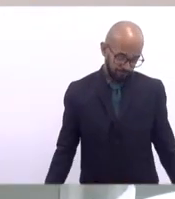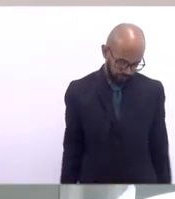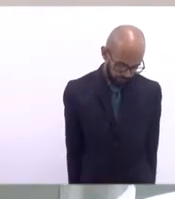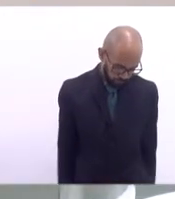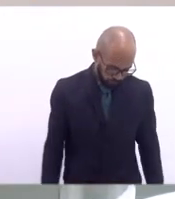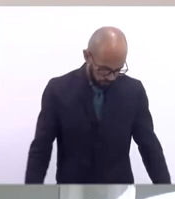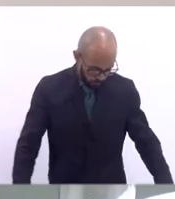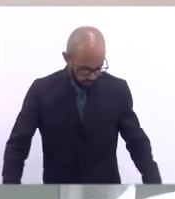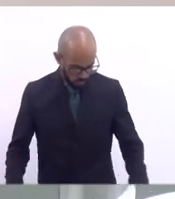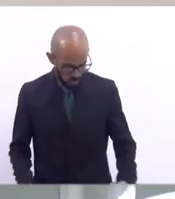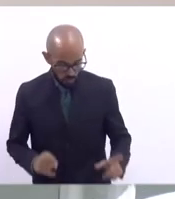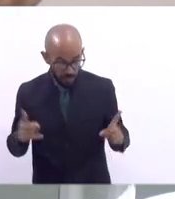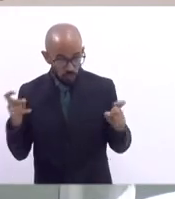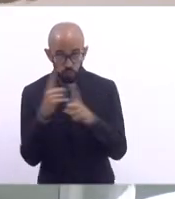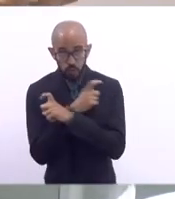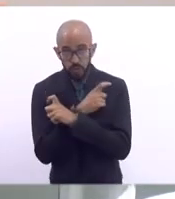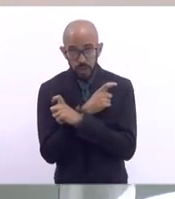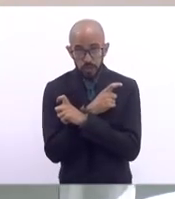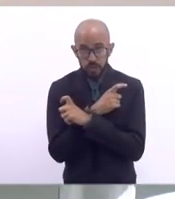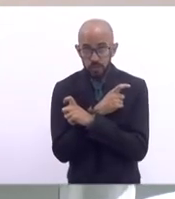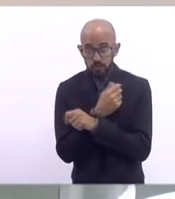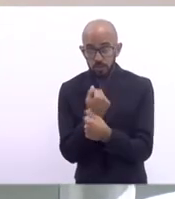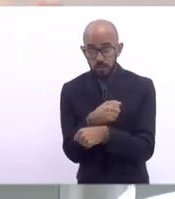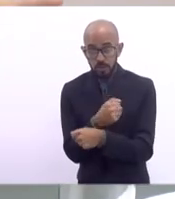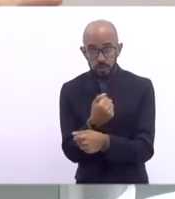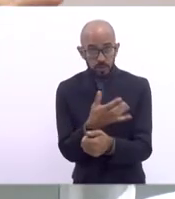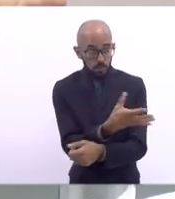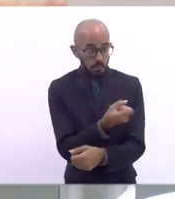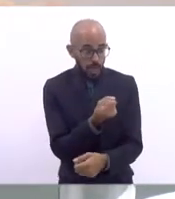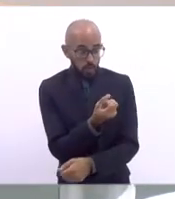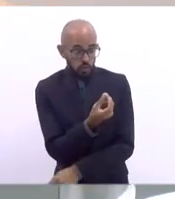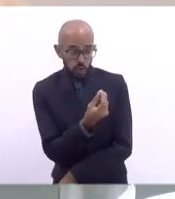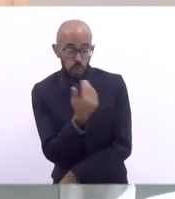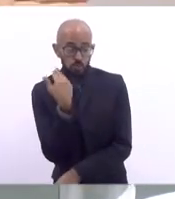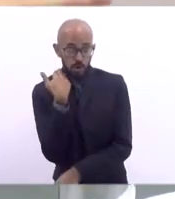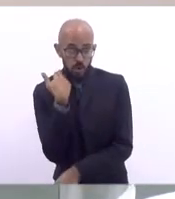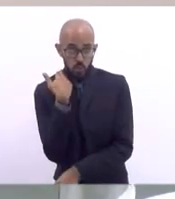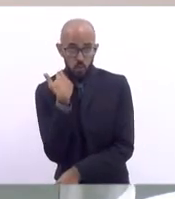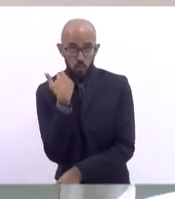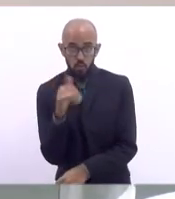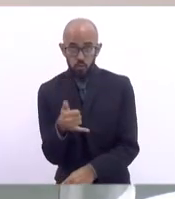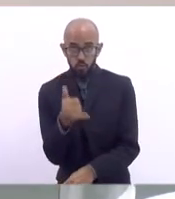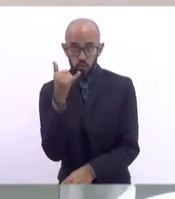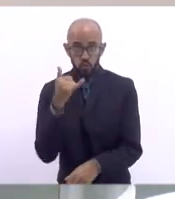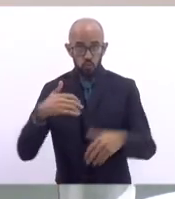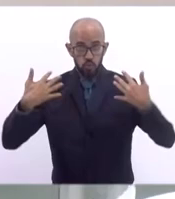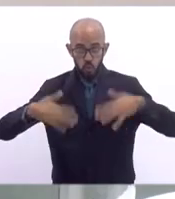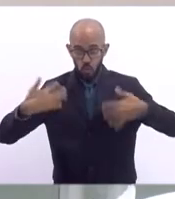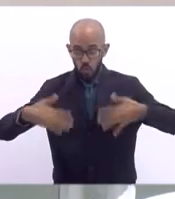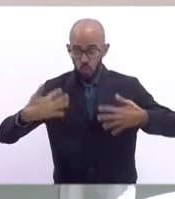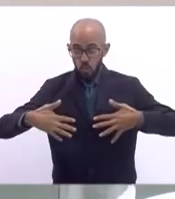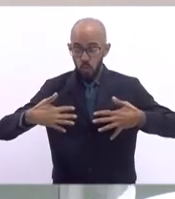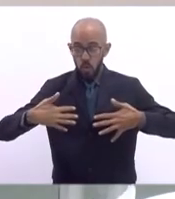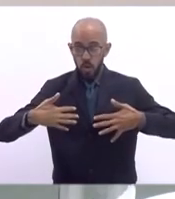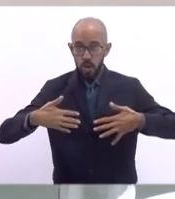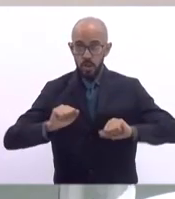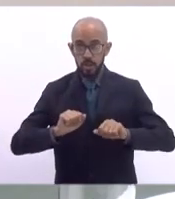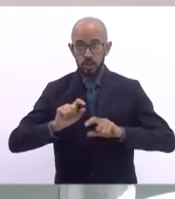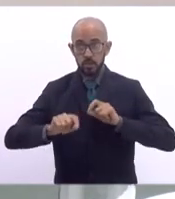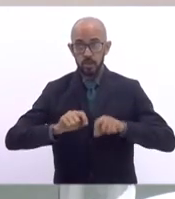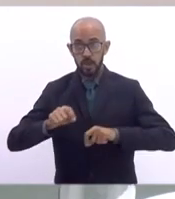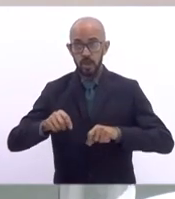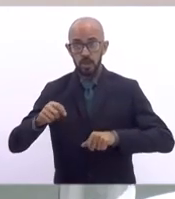na dificuldade cara toma o dinheiro no banco é o juro exorbitante olha vai no